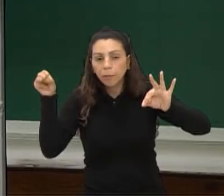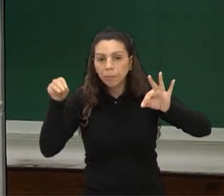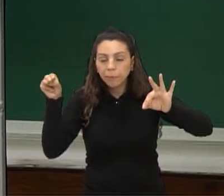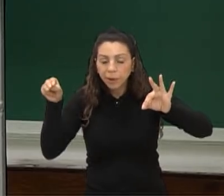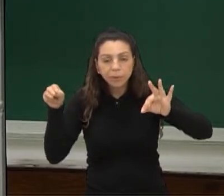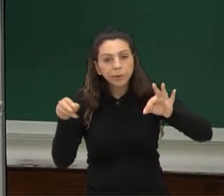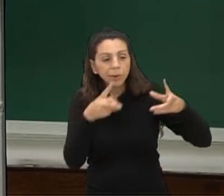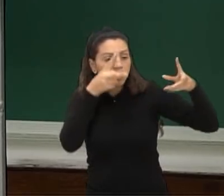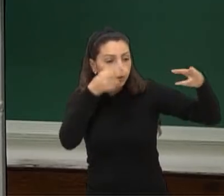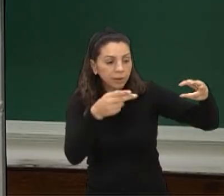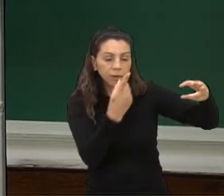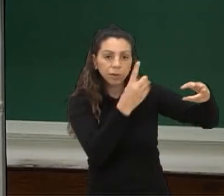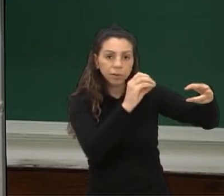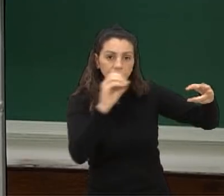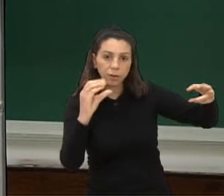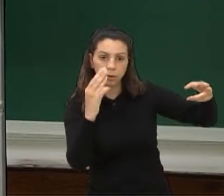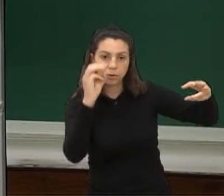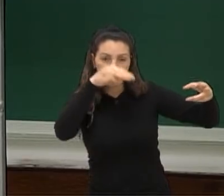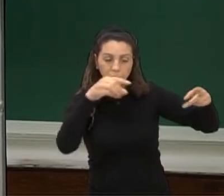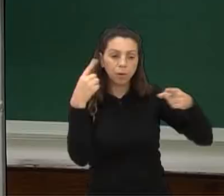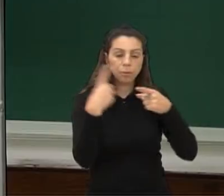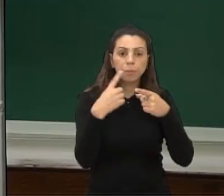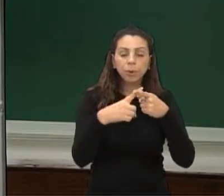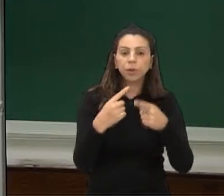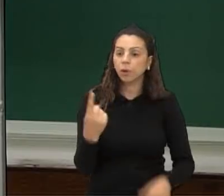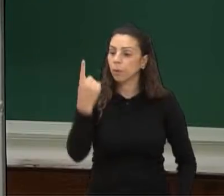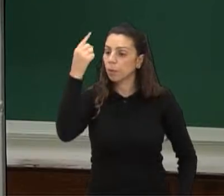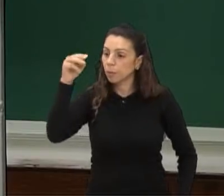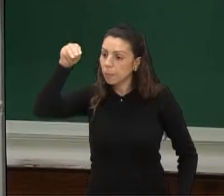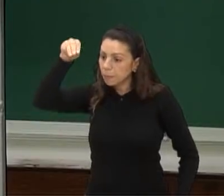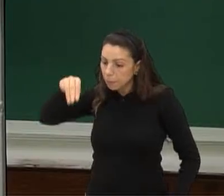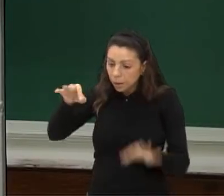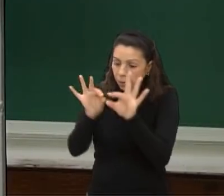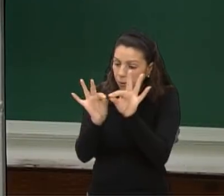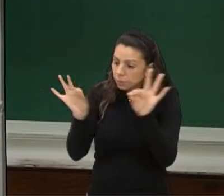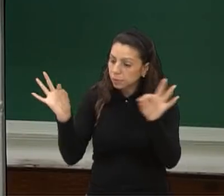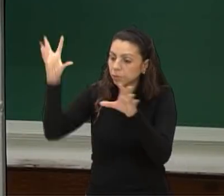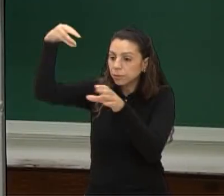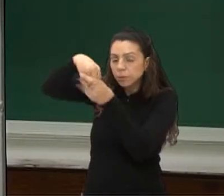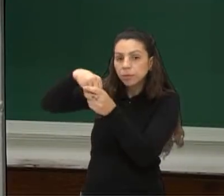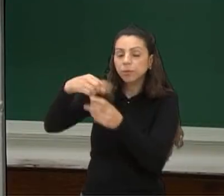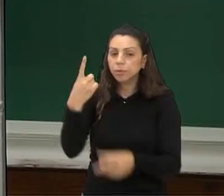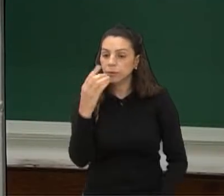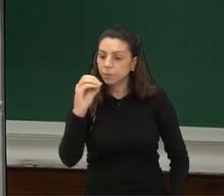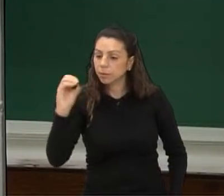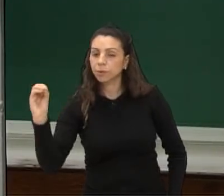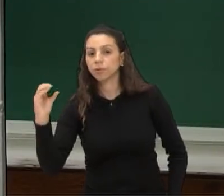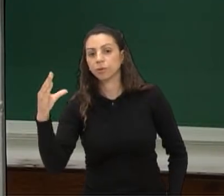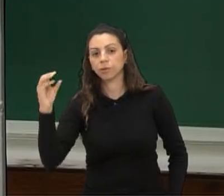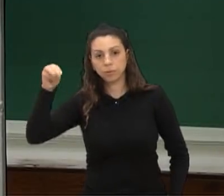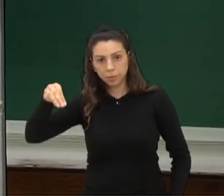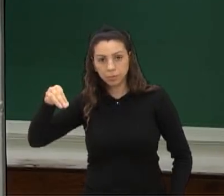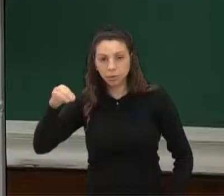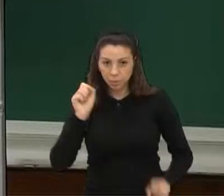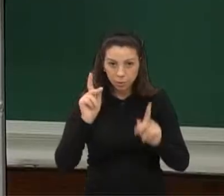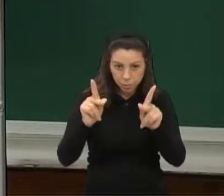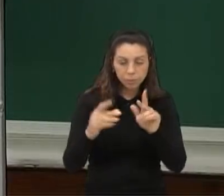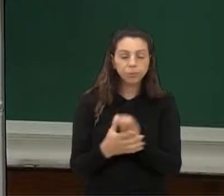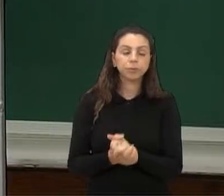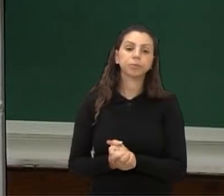com o exercício 2. Um carpinteiro, ele serra uma tábua de 1 metro ou 100